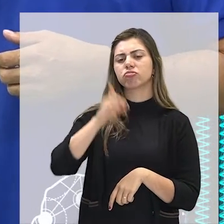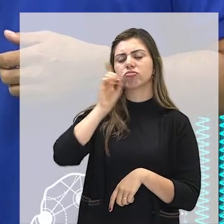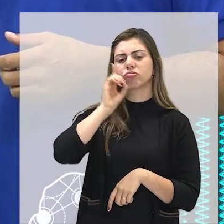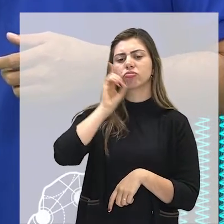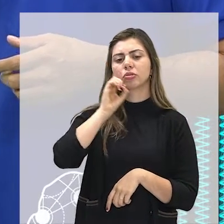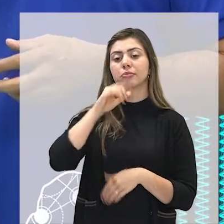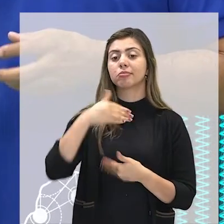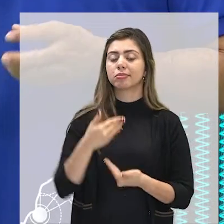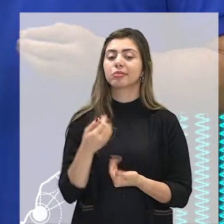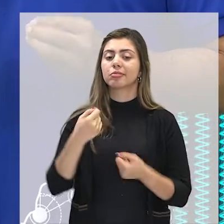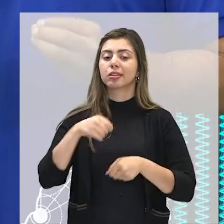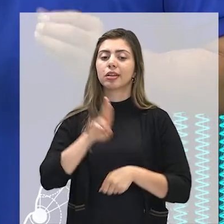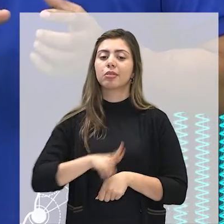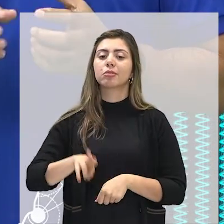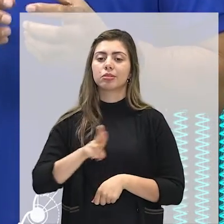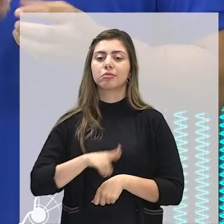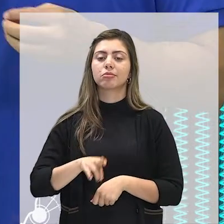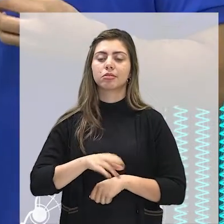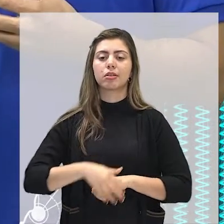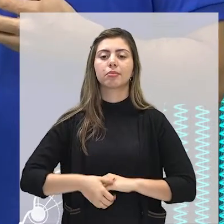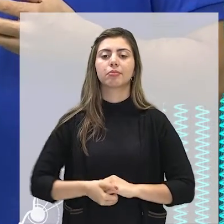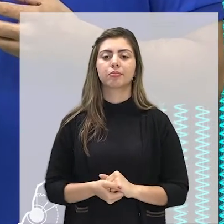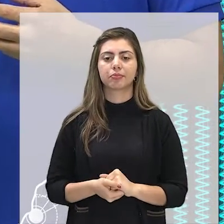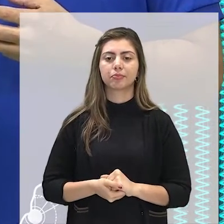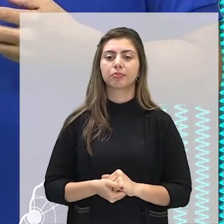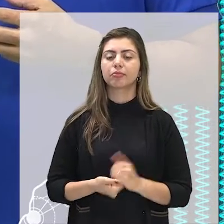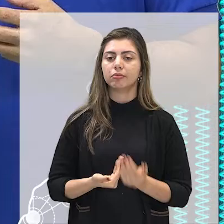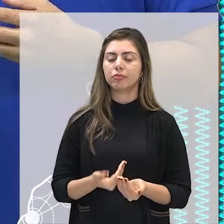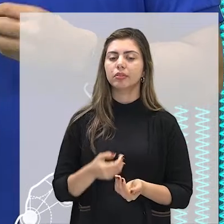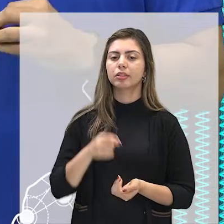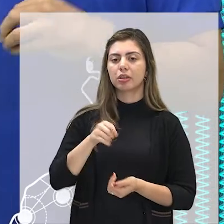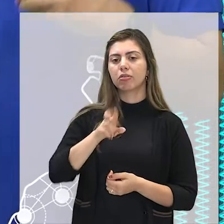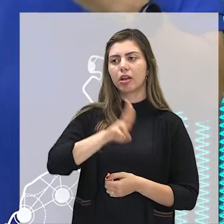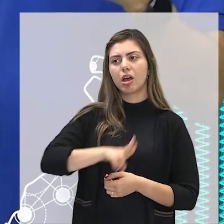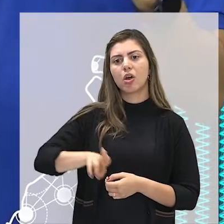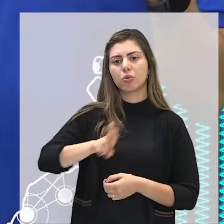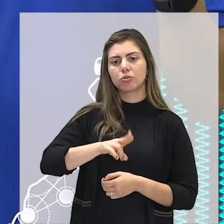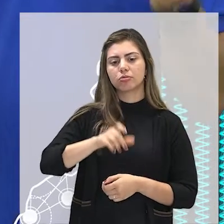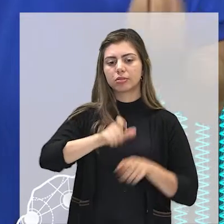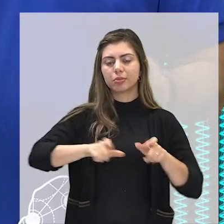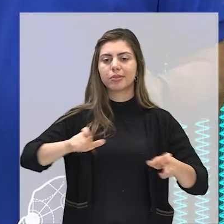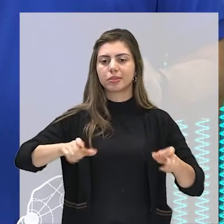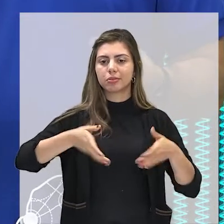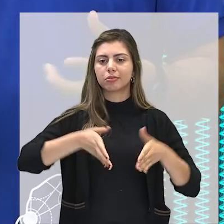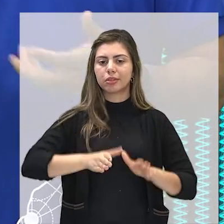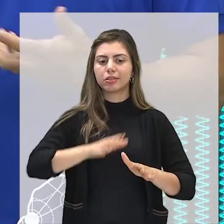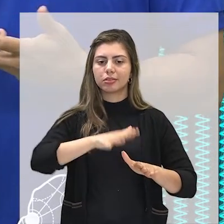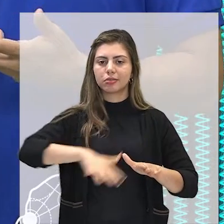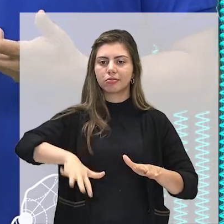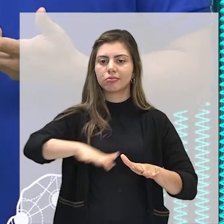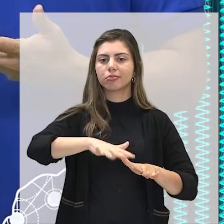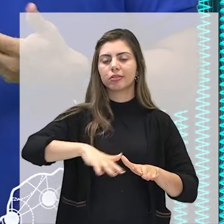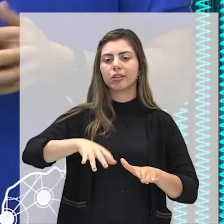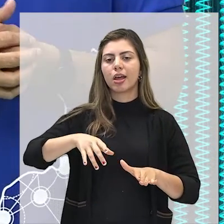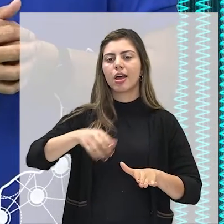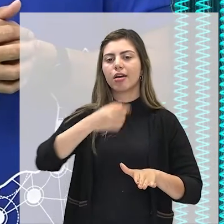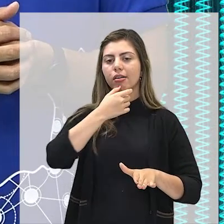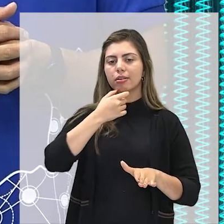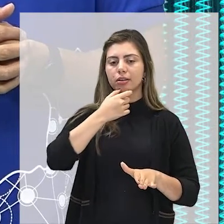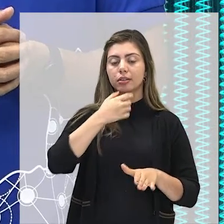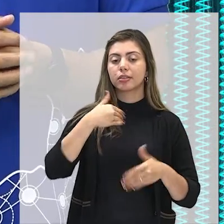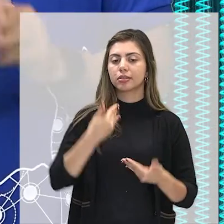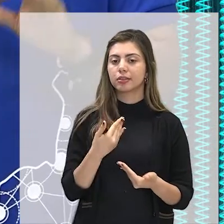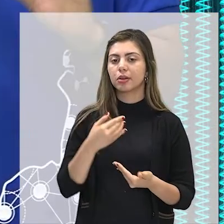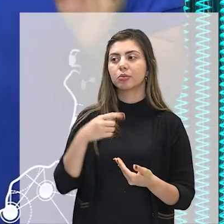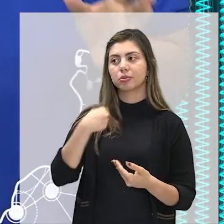arrisco dizer que é uma fala tal qual um falante nativo utiliza, porque é uma linguagem do dia a dia. E a gente precisa ficar atento a